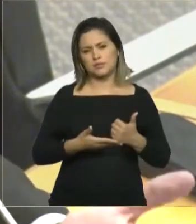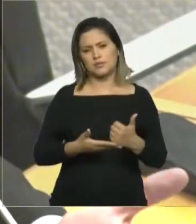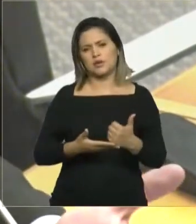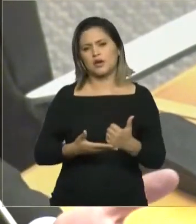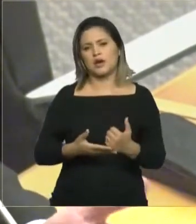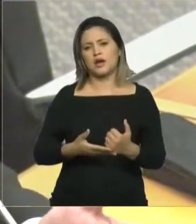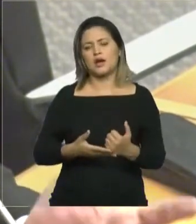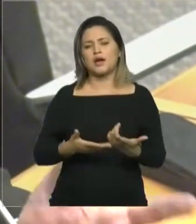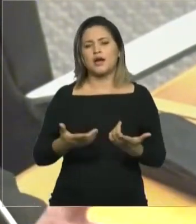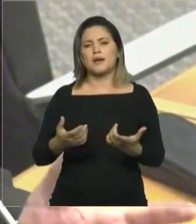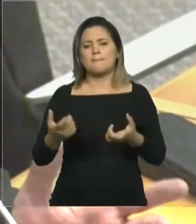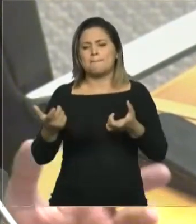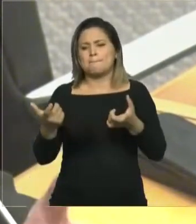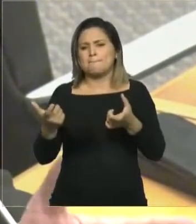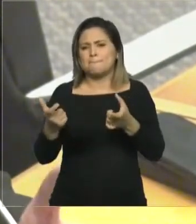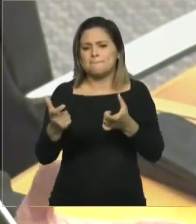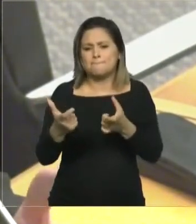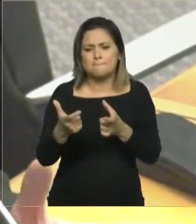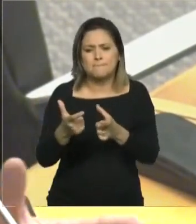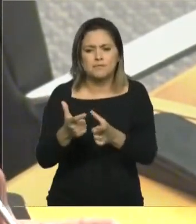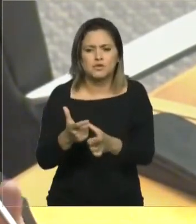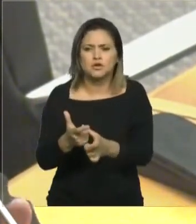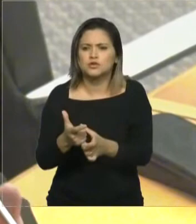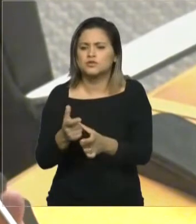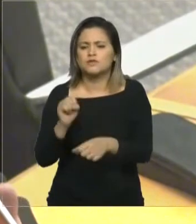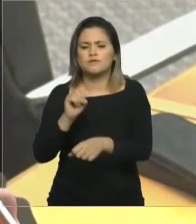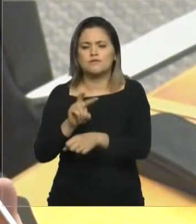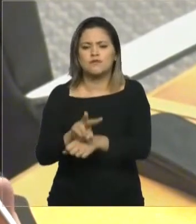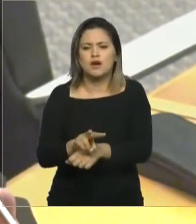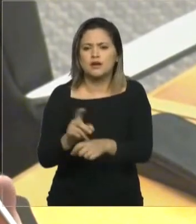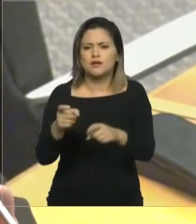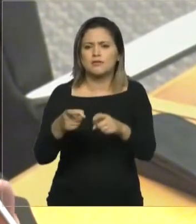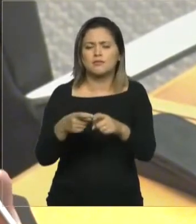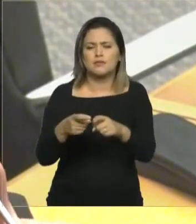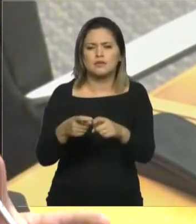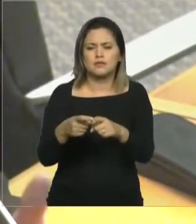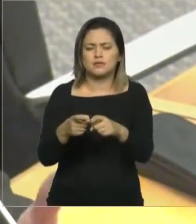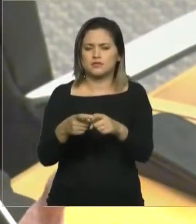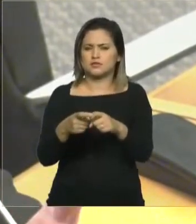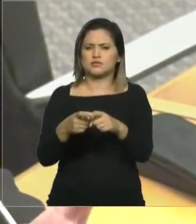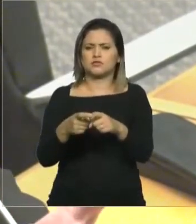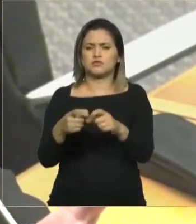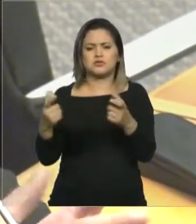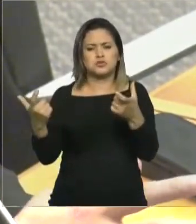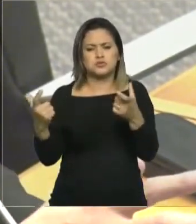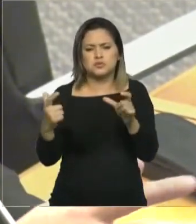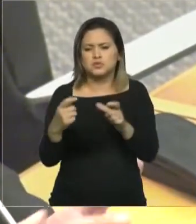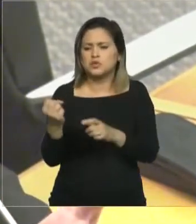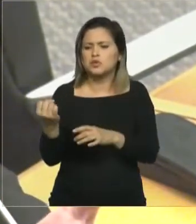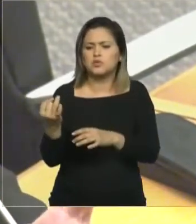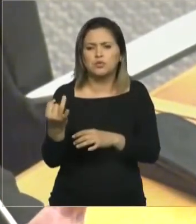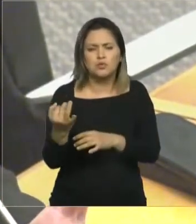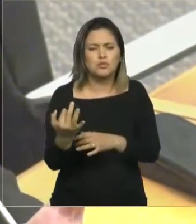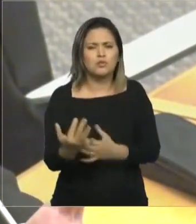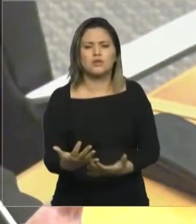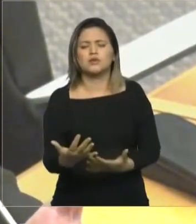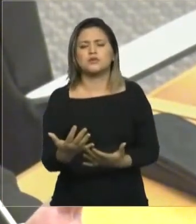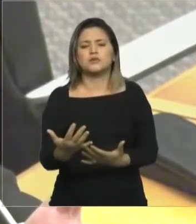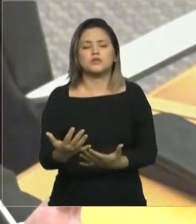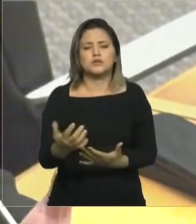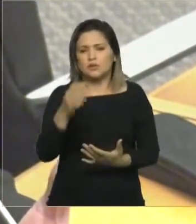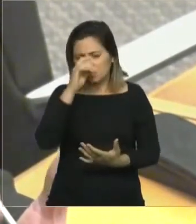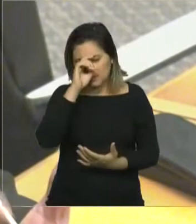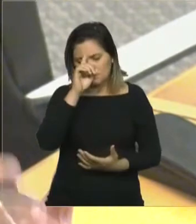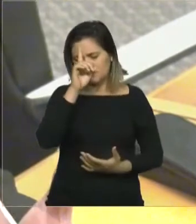de ofertas. Mas há necessidade de um entendimento claro do papel de liderança do governo do Estado num processo em que redimensione